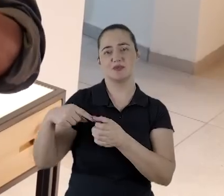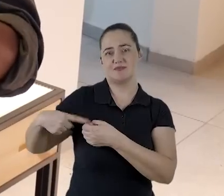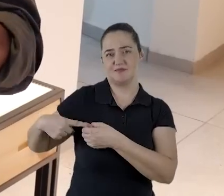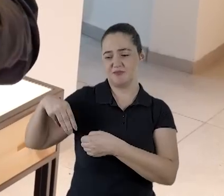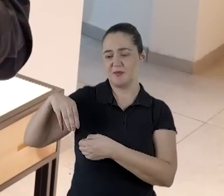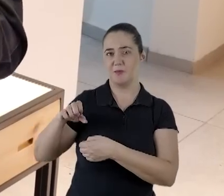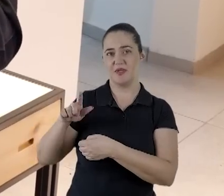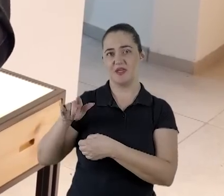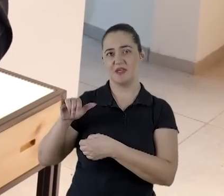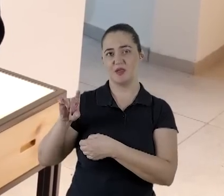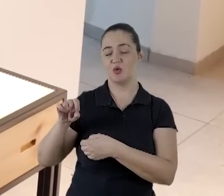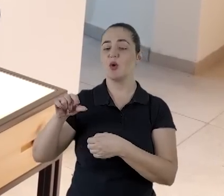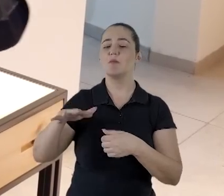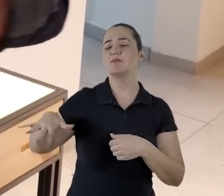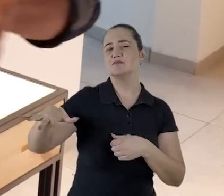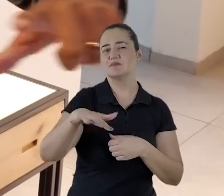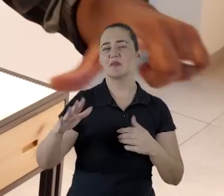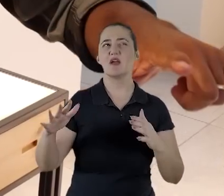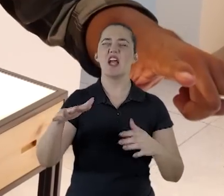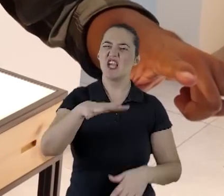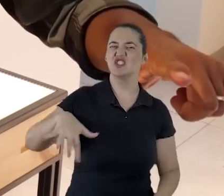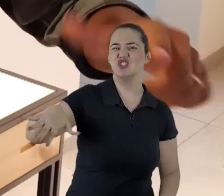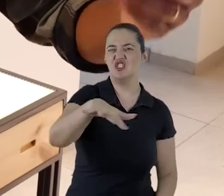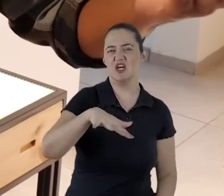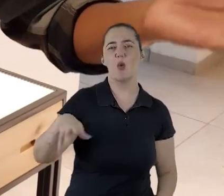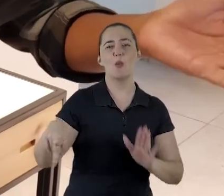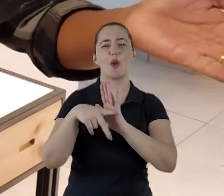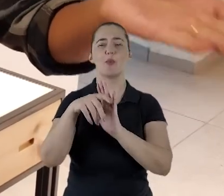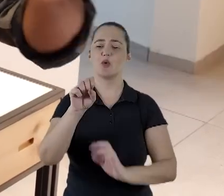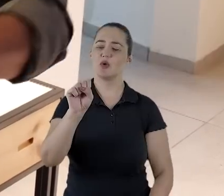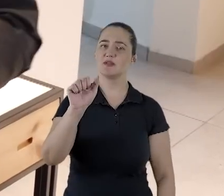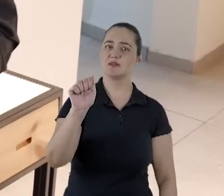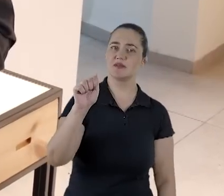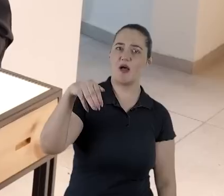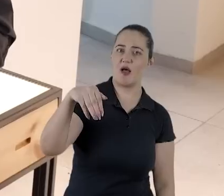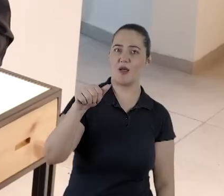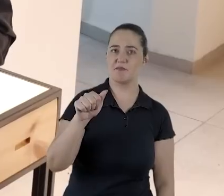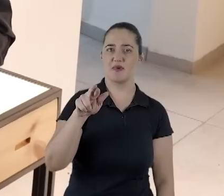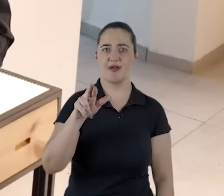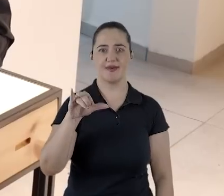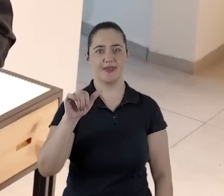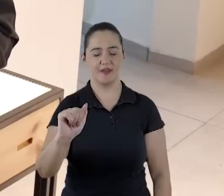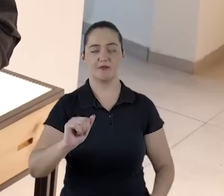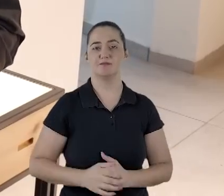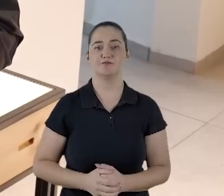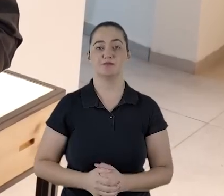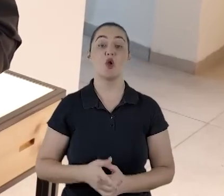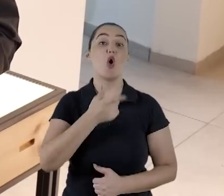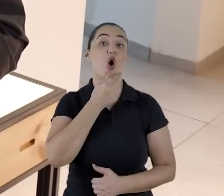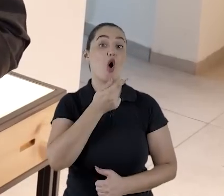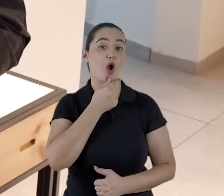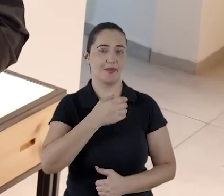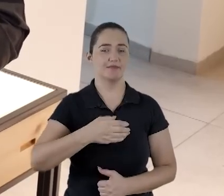você entender, Meguido está na região da Samaria. E, de acordo com a Bíblia Sagrada, quando o rei Acabe foi